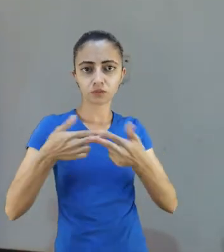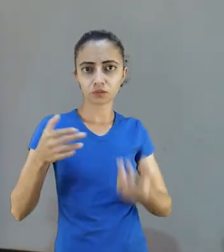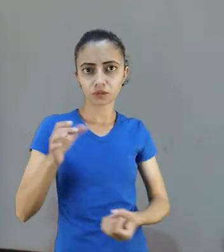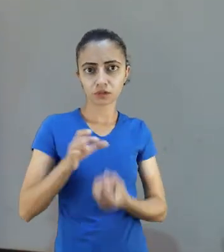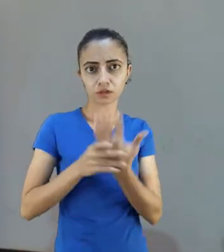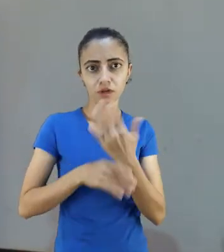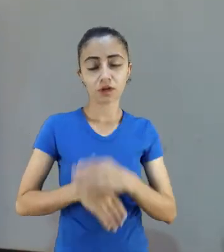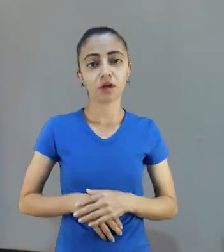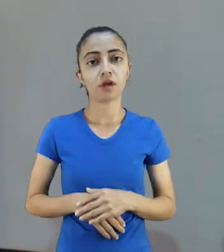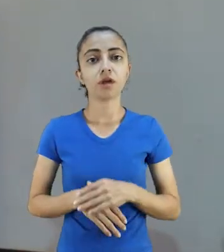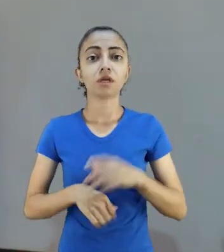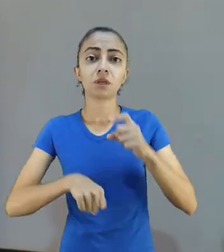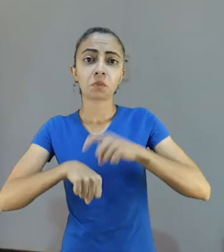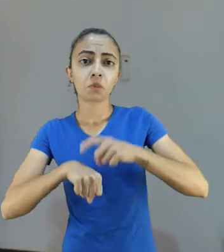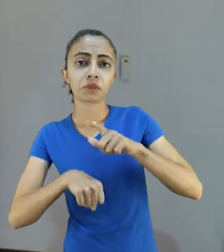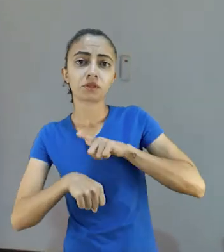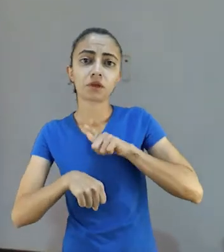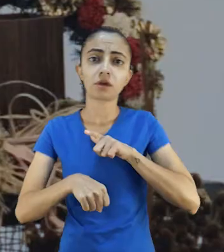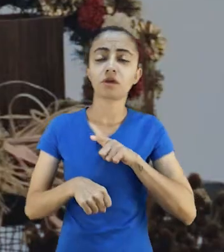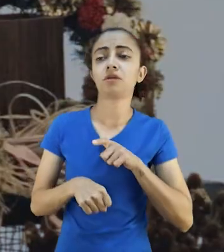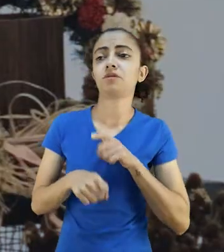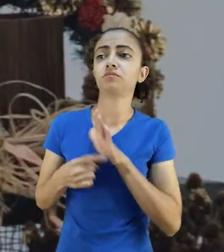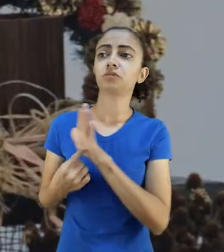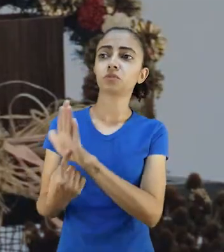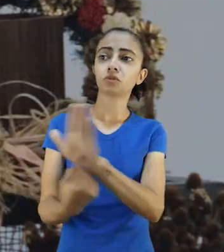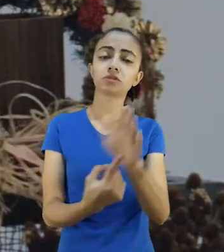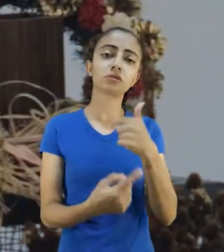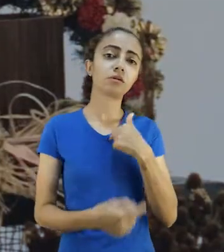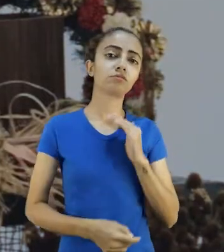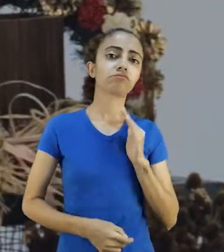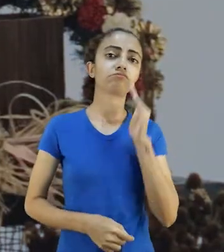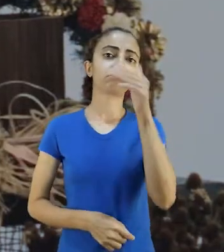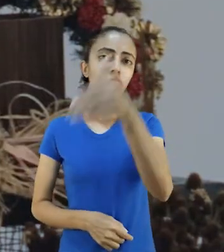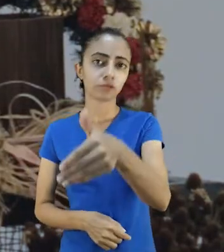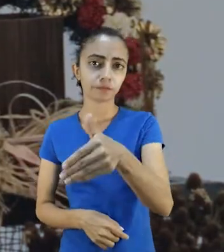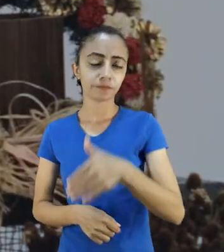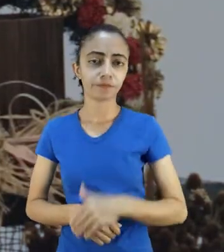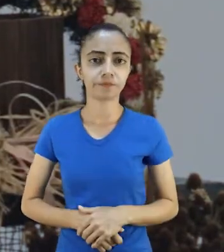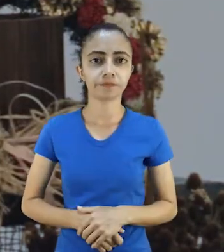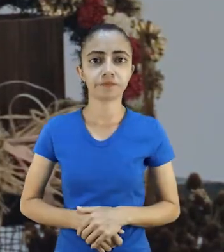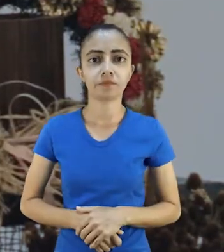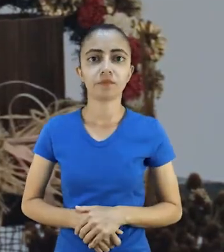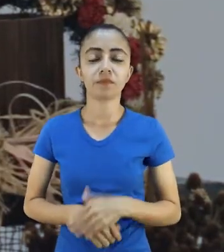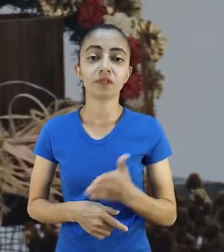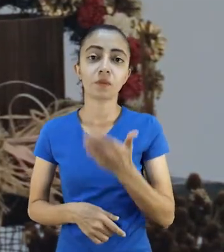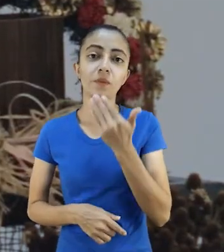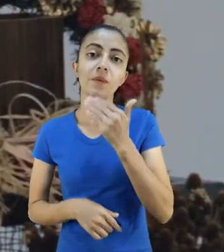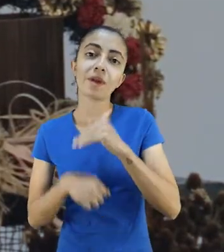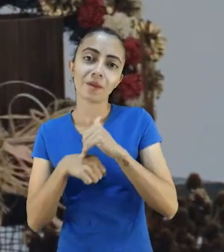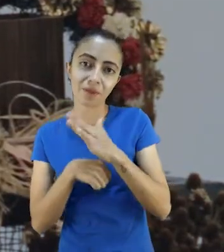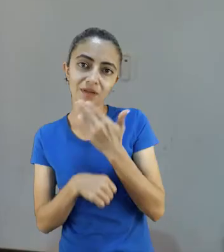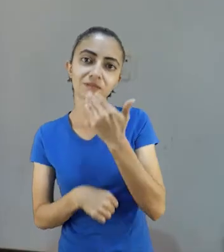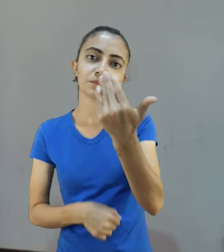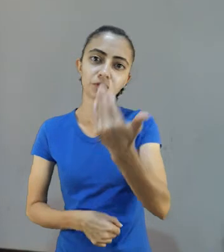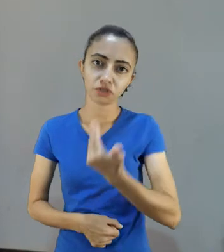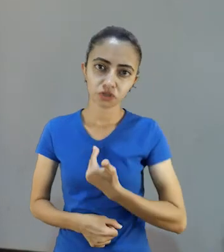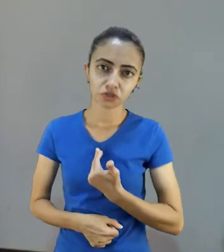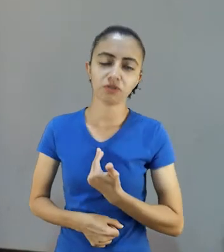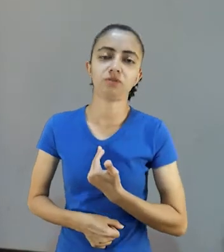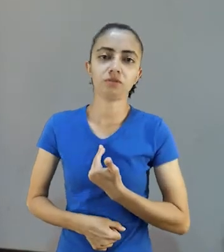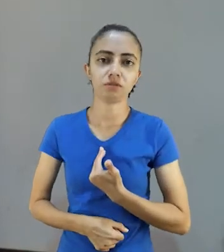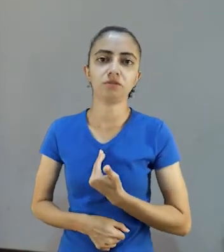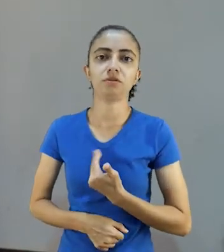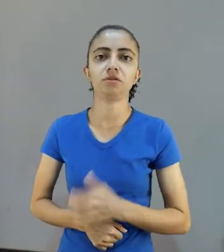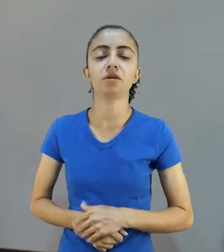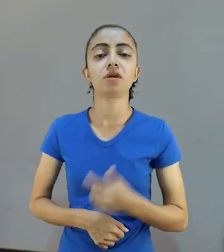aí eu vou, a gente vai expor. Trabalho mais por encomenda, mais atacado. Faço